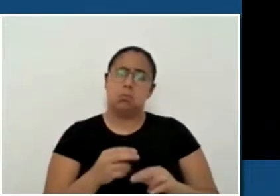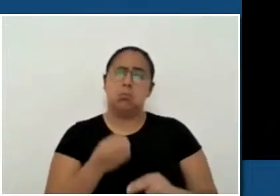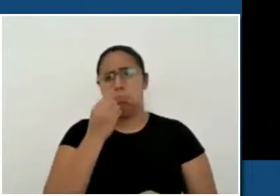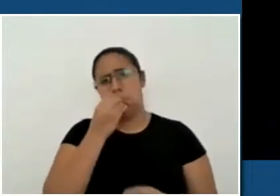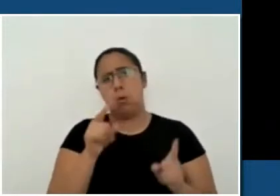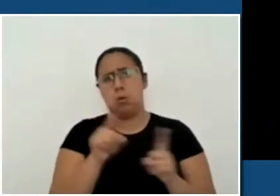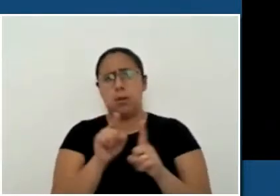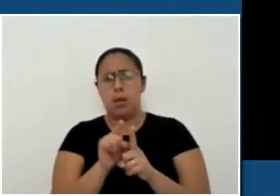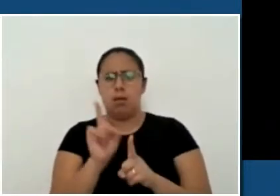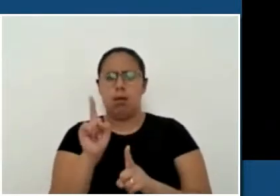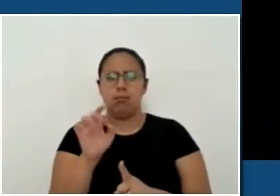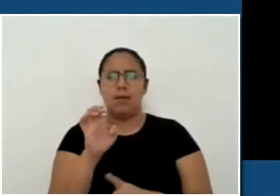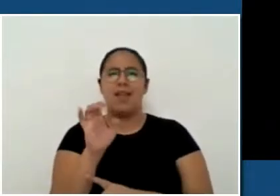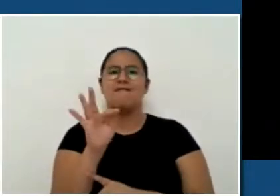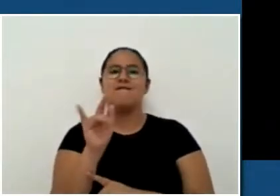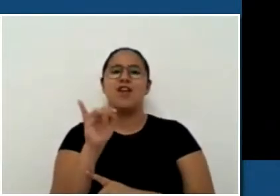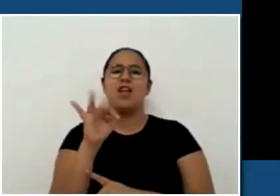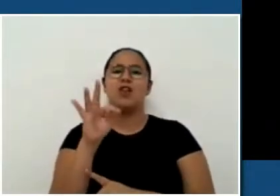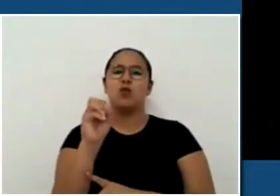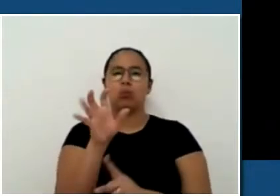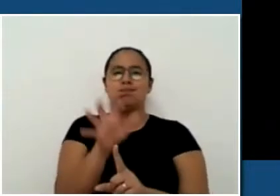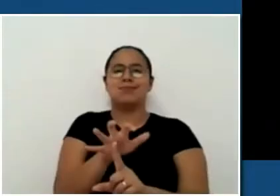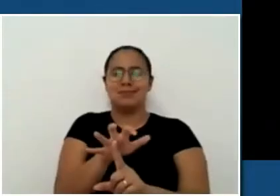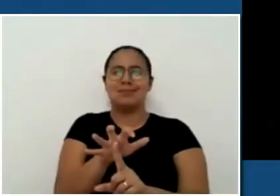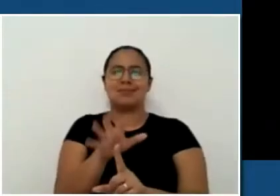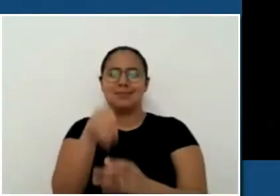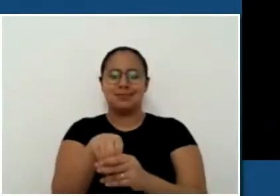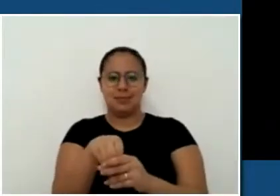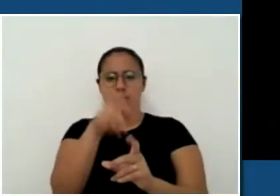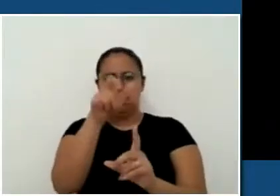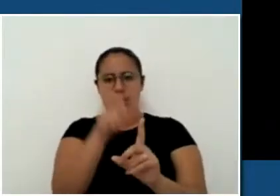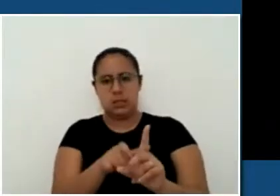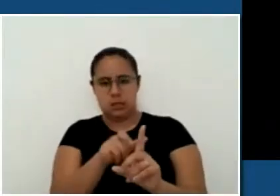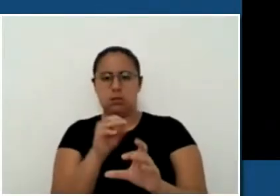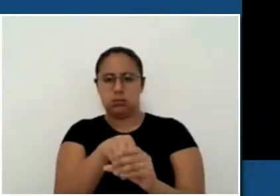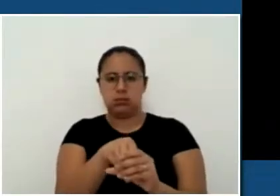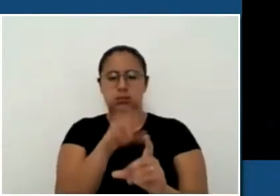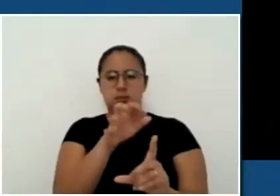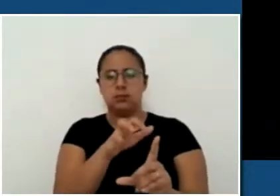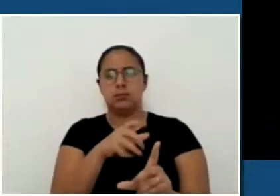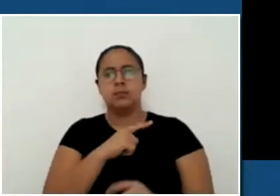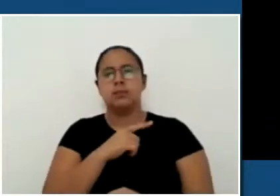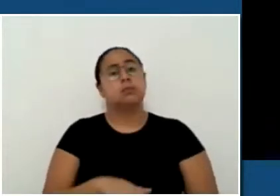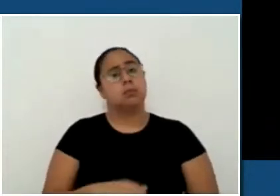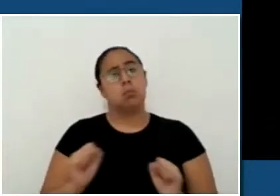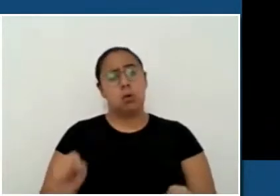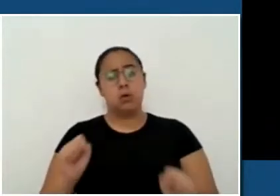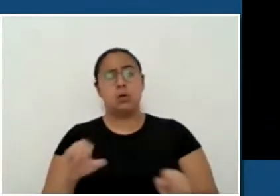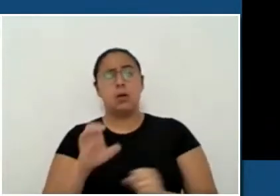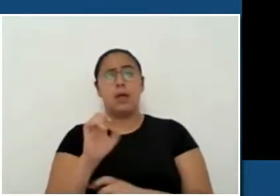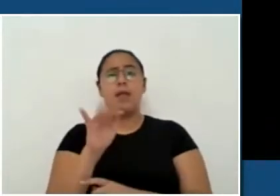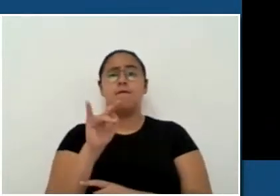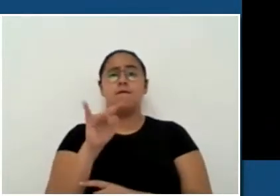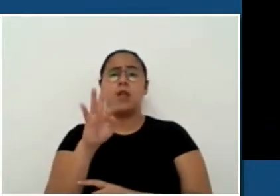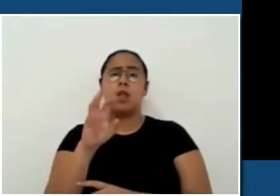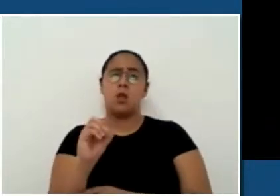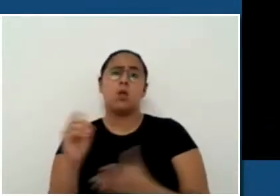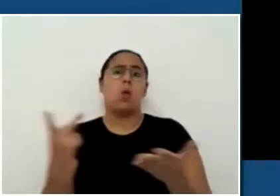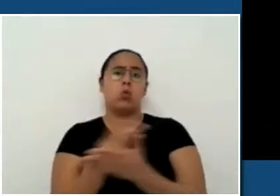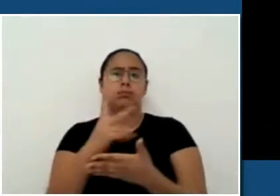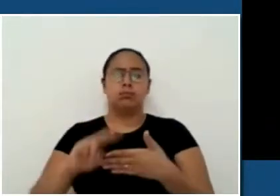pacientes com TEA e TDAH têm mais efeitos colaterais e diria que 18% deixam